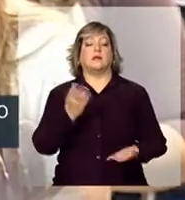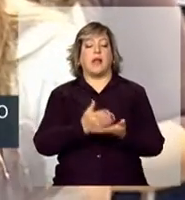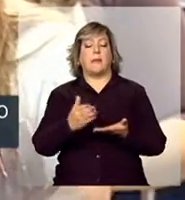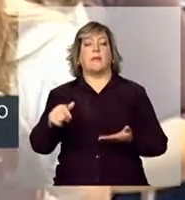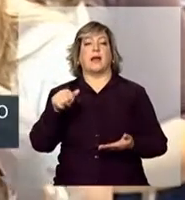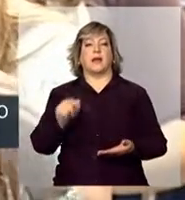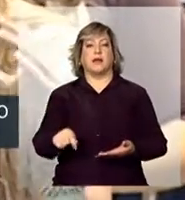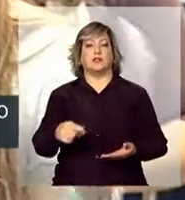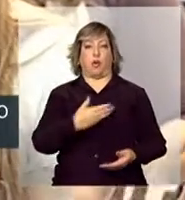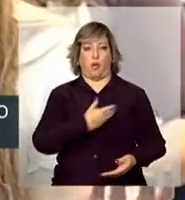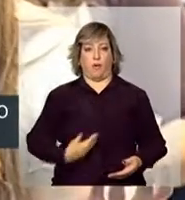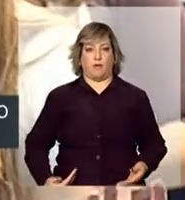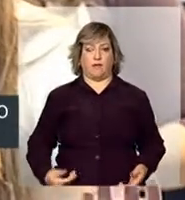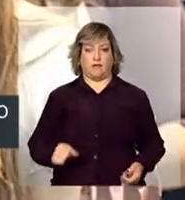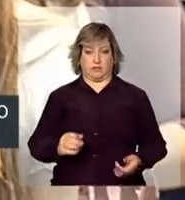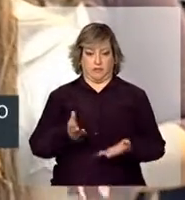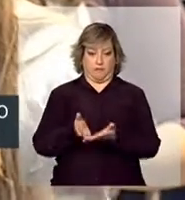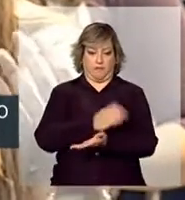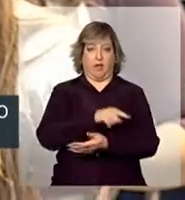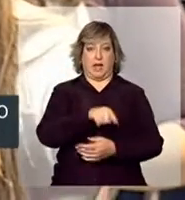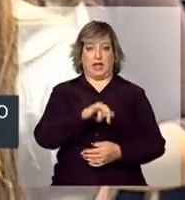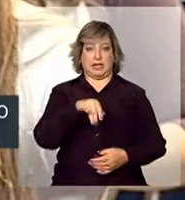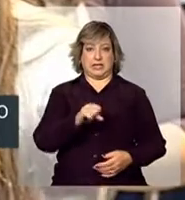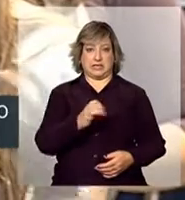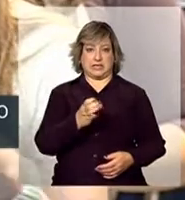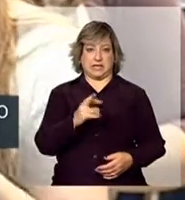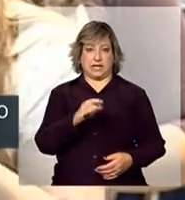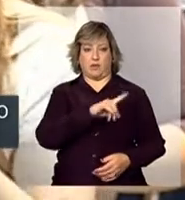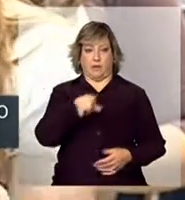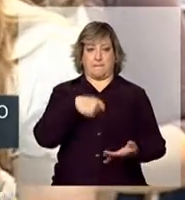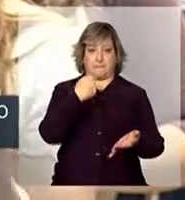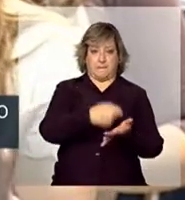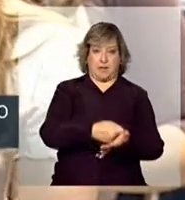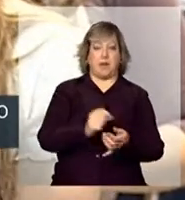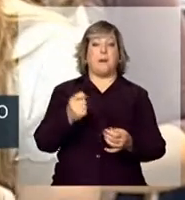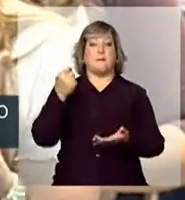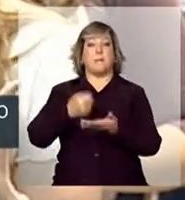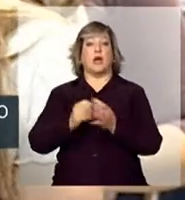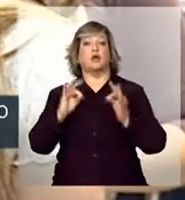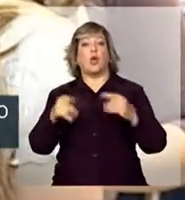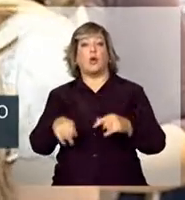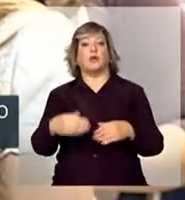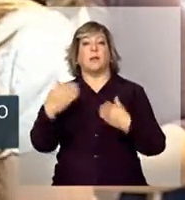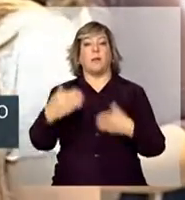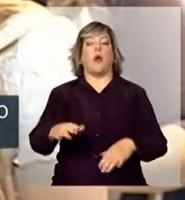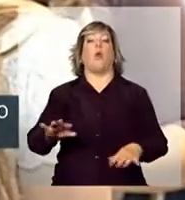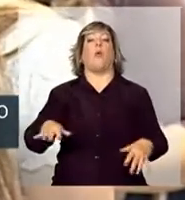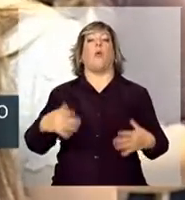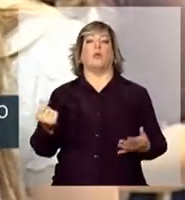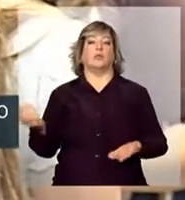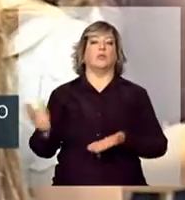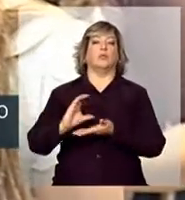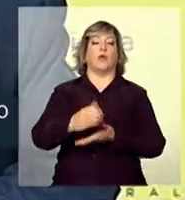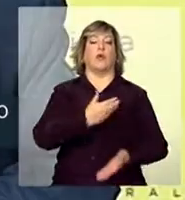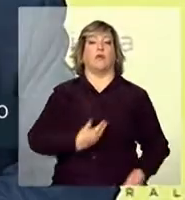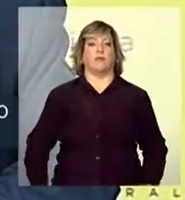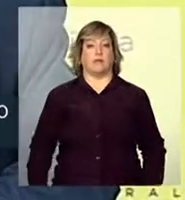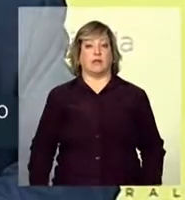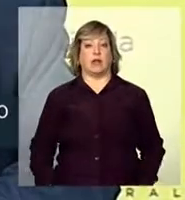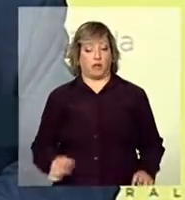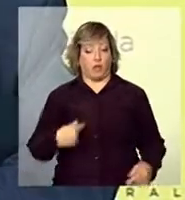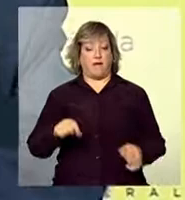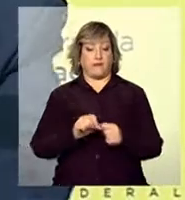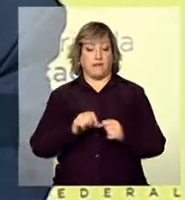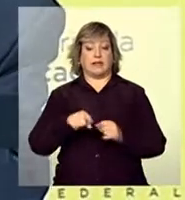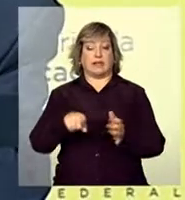ter que ir fora do inscrições que eles pagam para pagar ou todo o exame Quanto que vai ser o aporte do governo acabou de